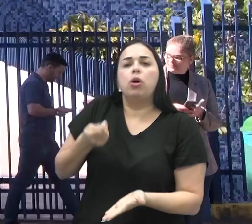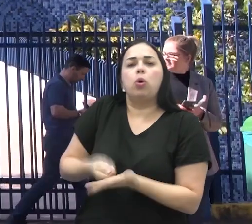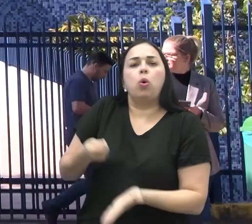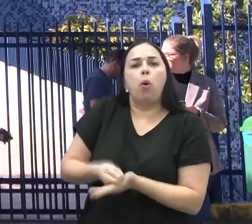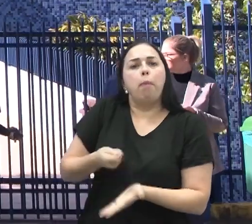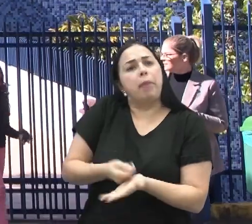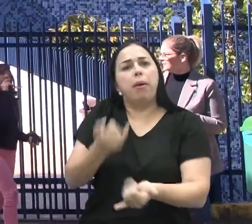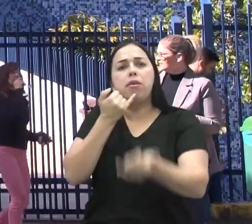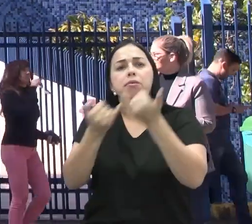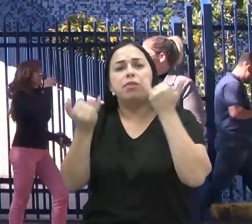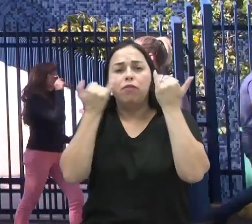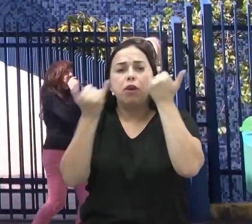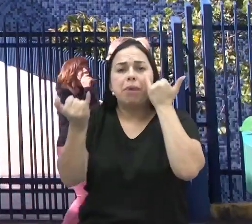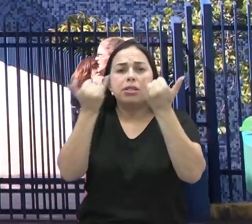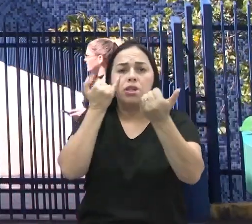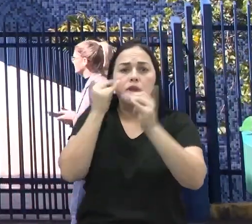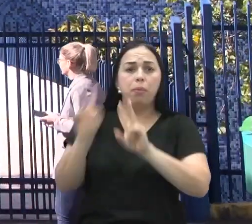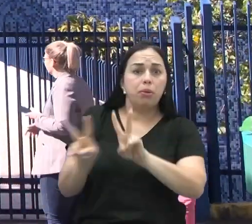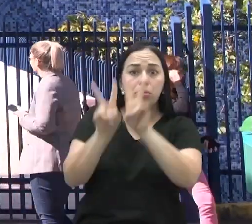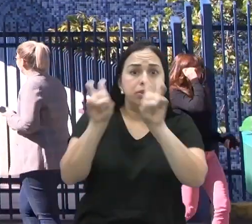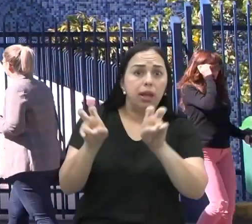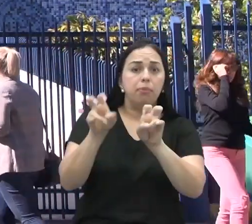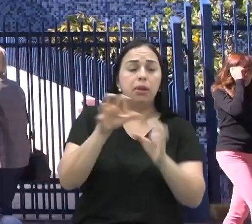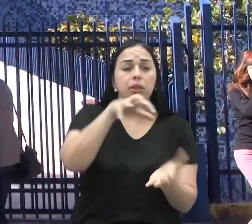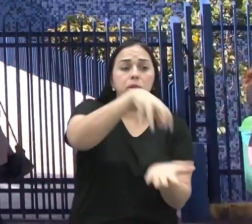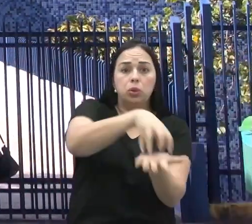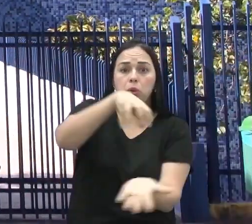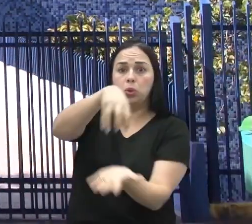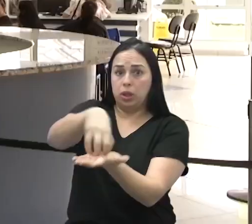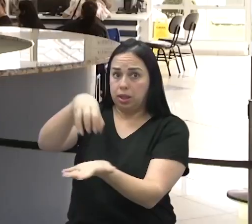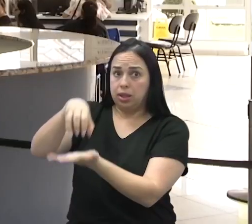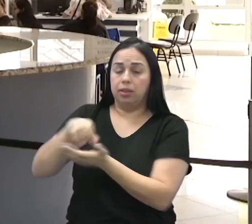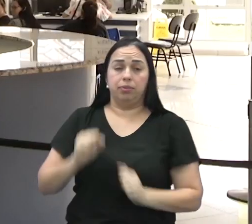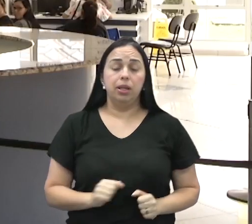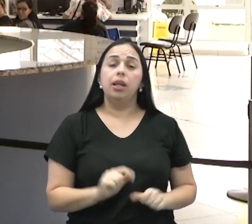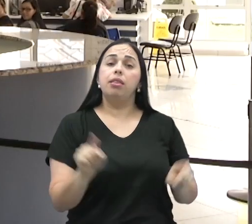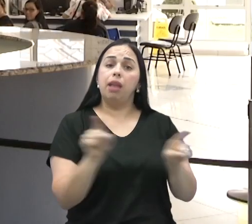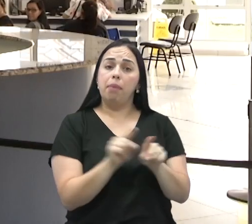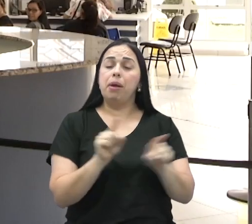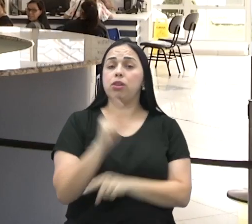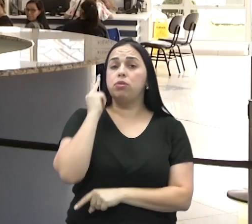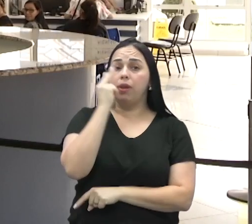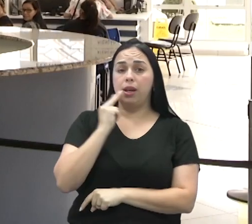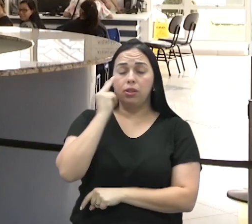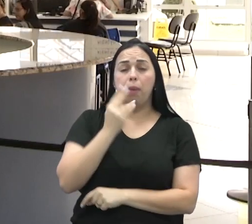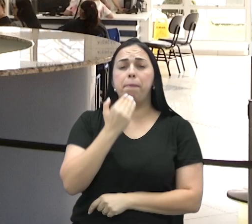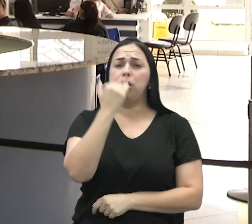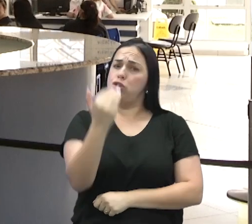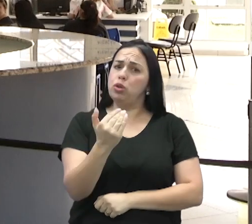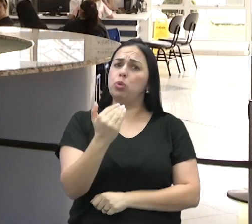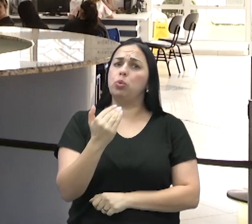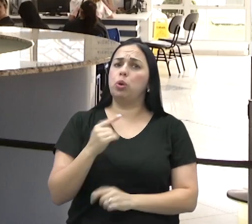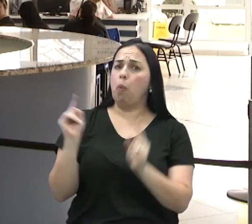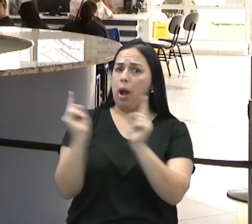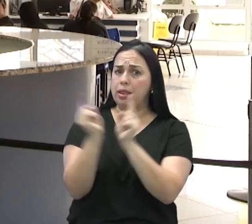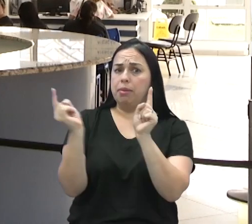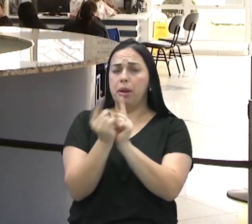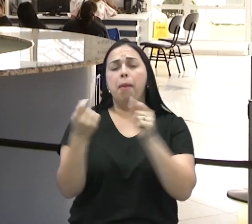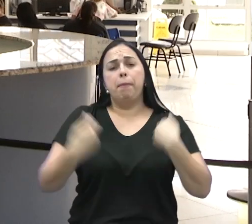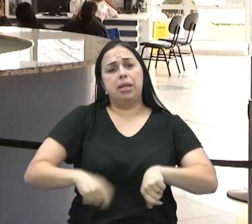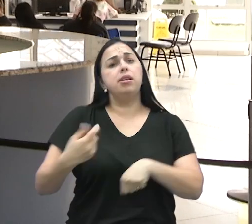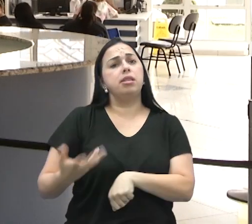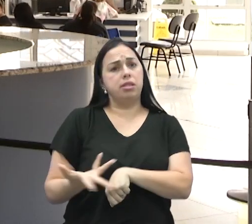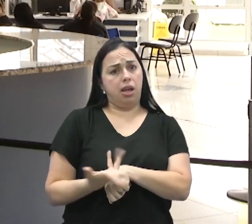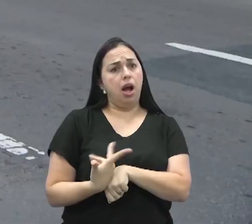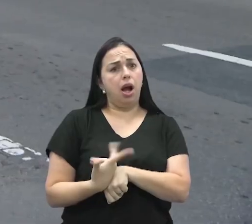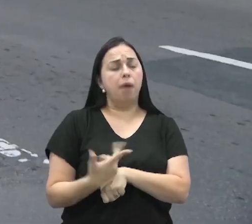informações sobre o trabalho e atendimentos de órgãos municipais. Os vereadores também requisitaram mais agilidade no atendimento médico